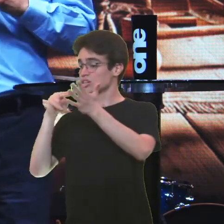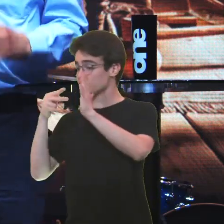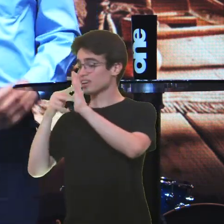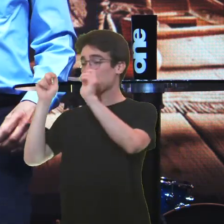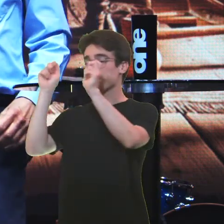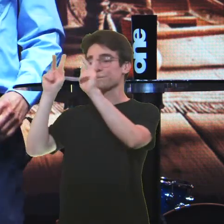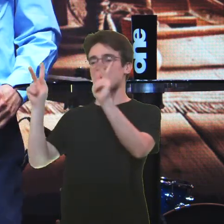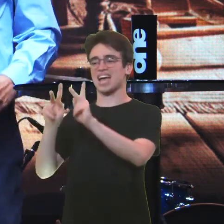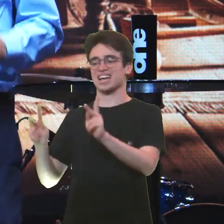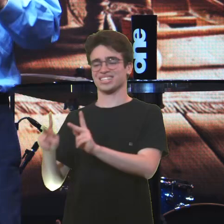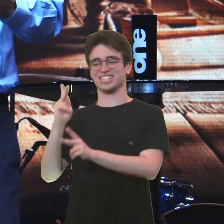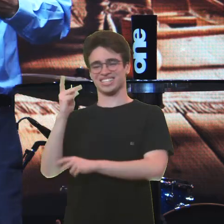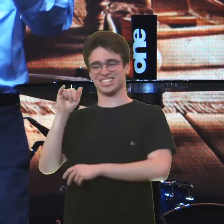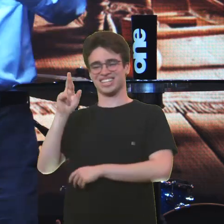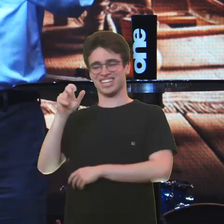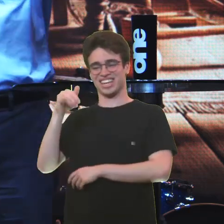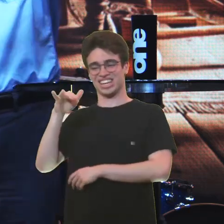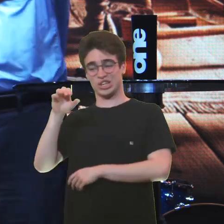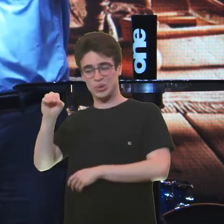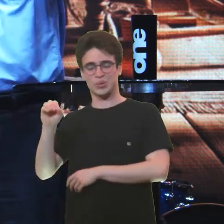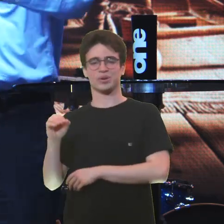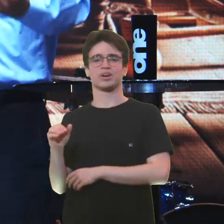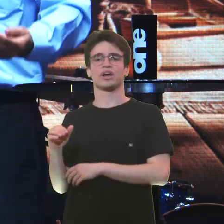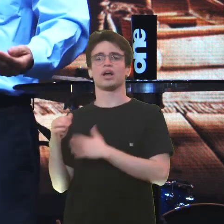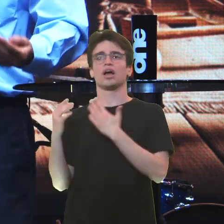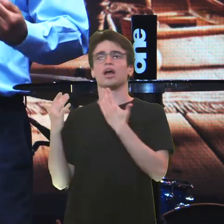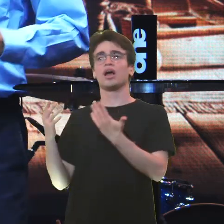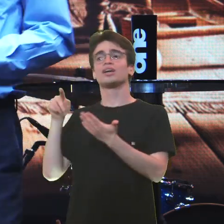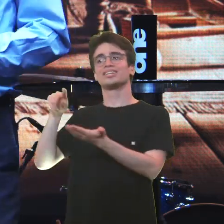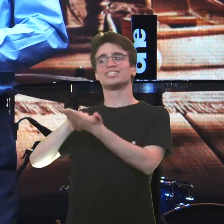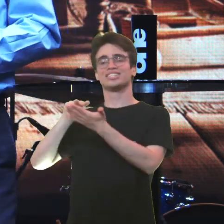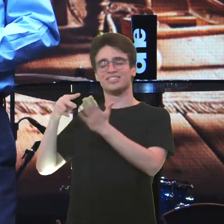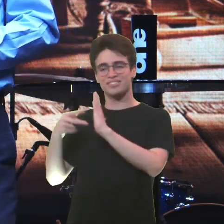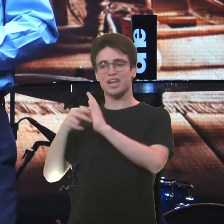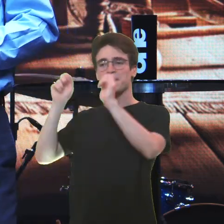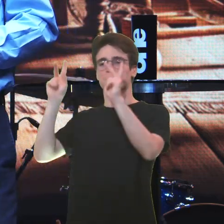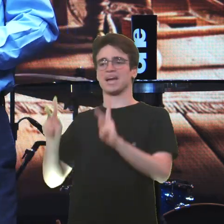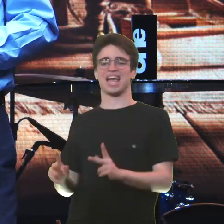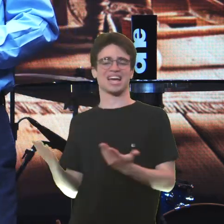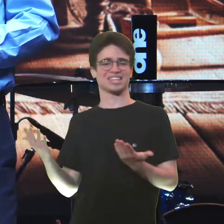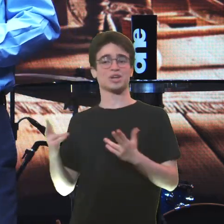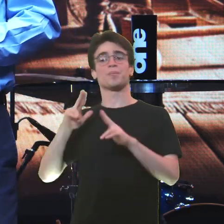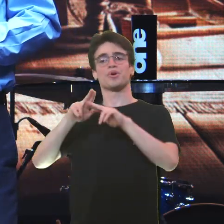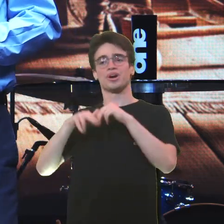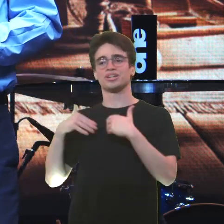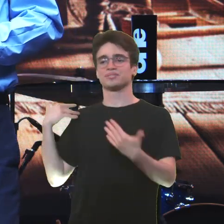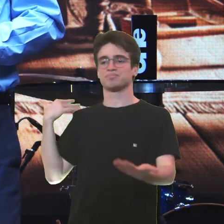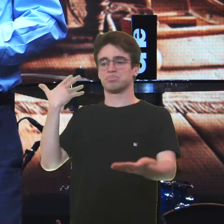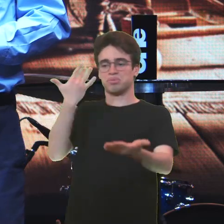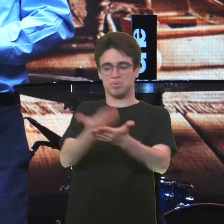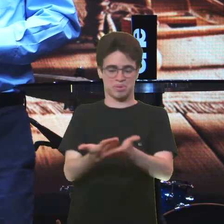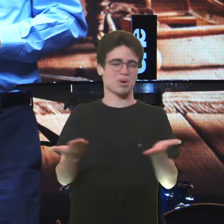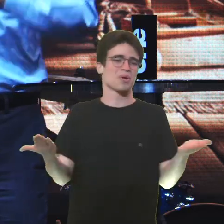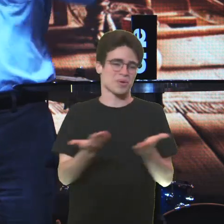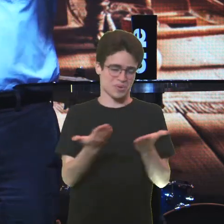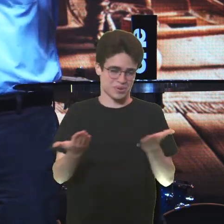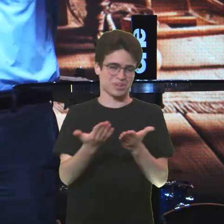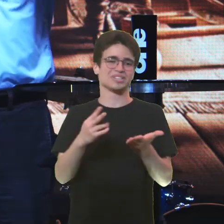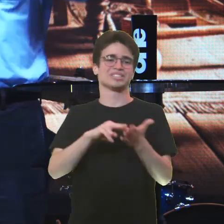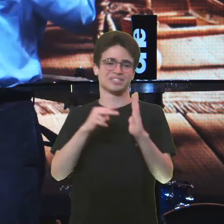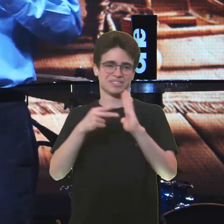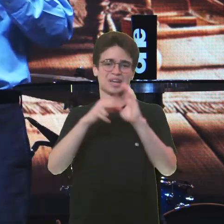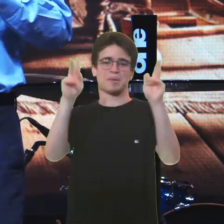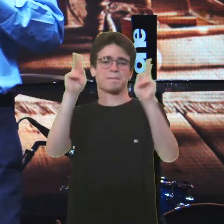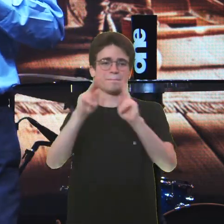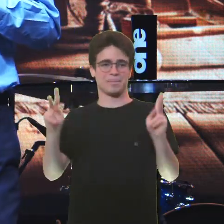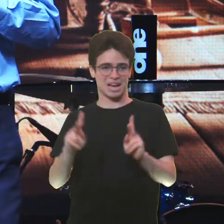que significa é paz. Así es como nosotros tenemos la traducción de paz. É assim que nos chegou até nós a tradução por ser paz. Pero